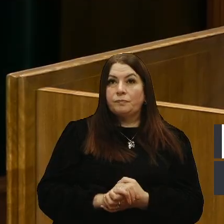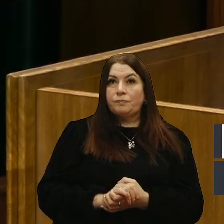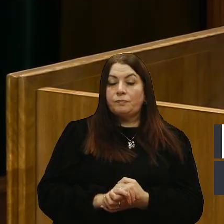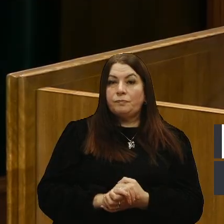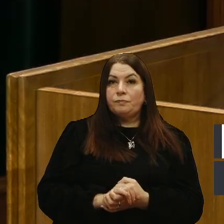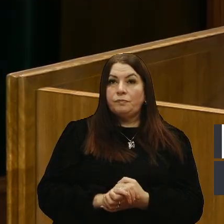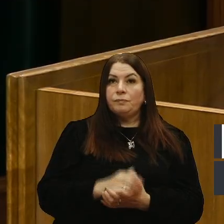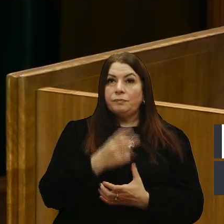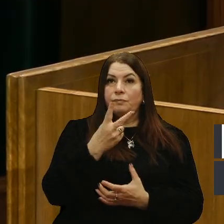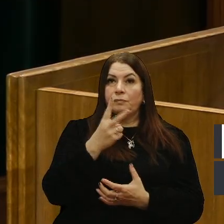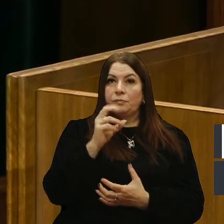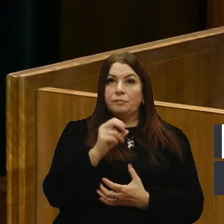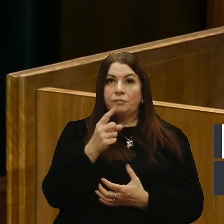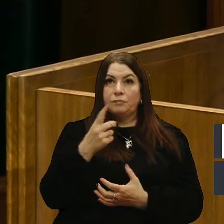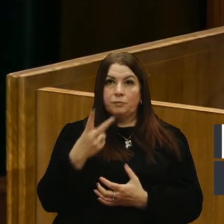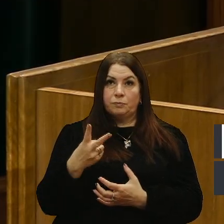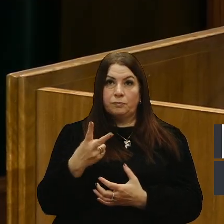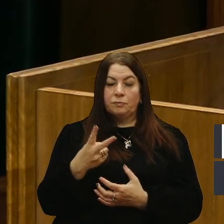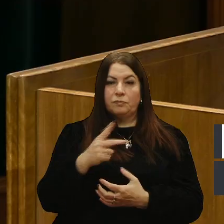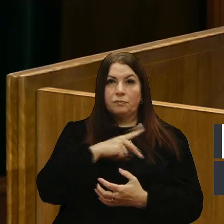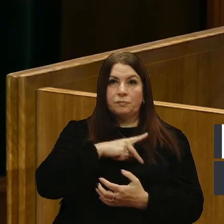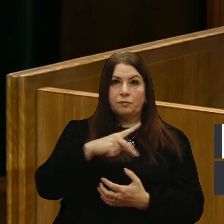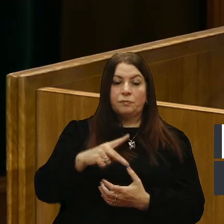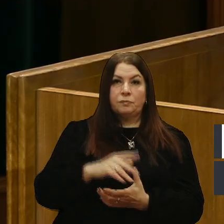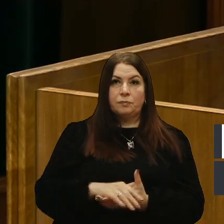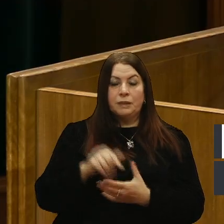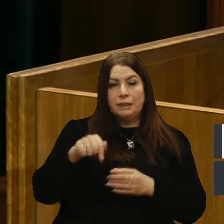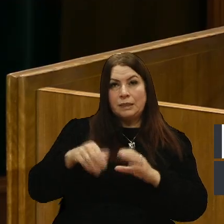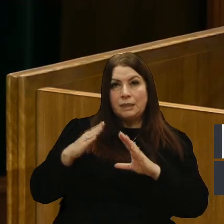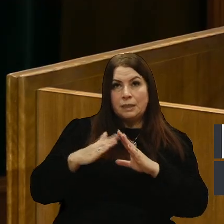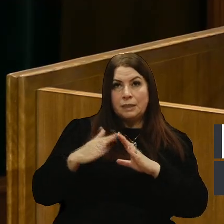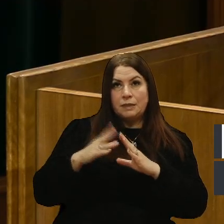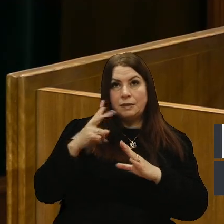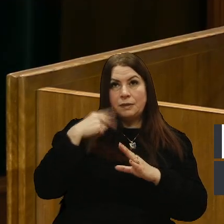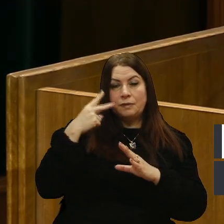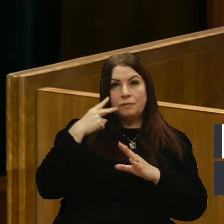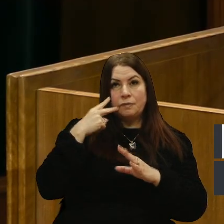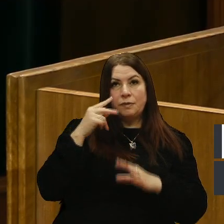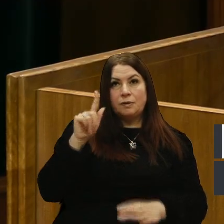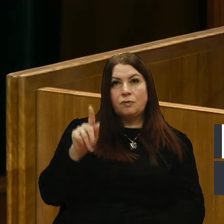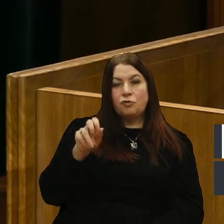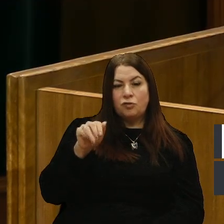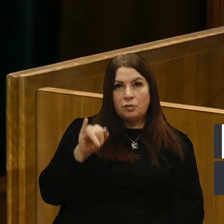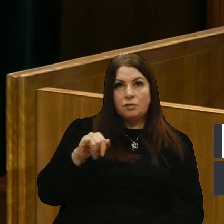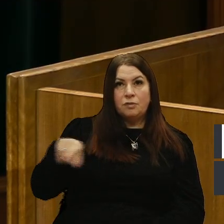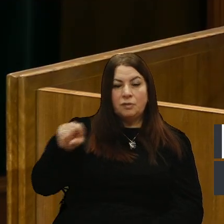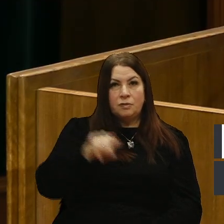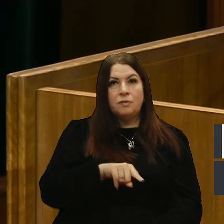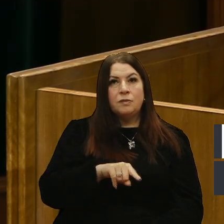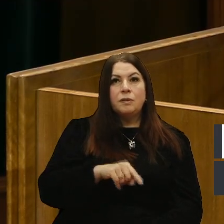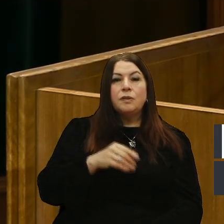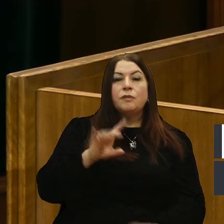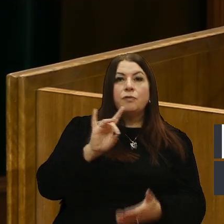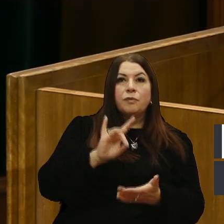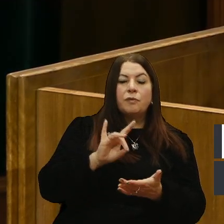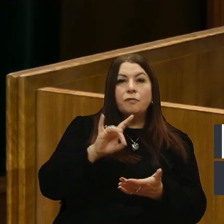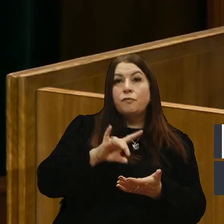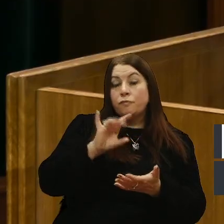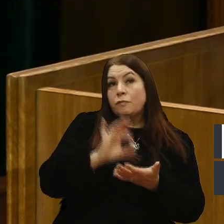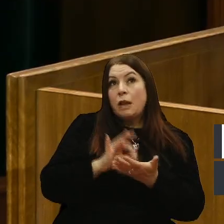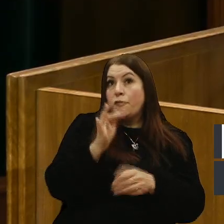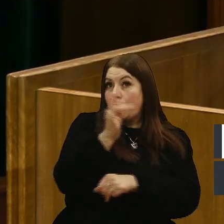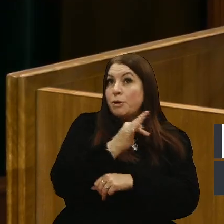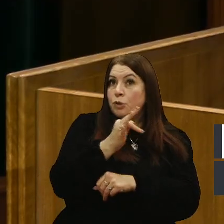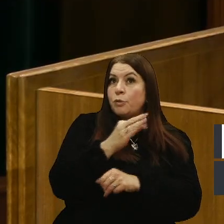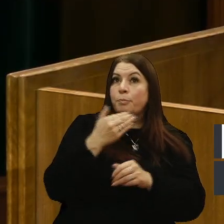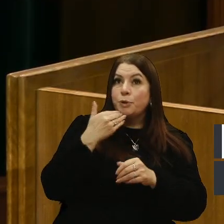Em 2012, a então presidente desta casa, a vereadora Geni Petef, formalizou o pedido para que a TV Câmara